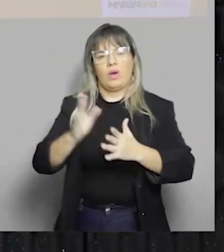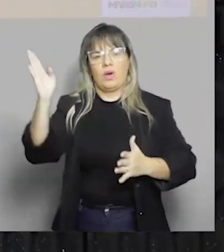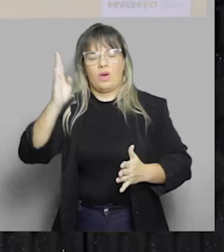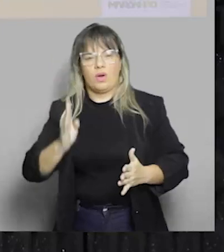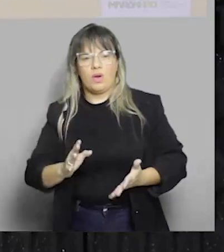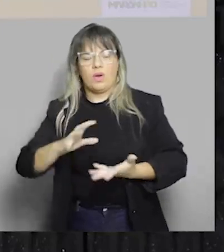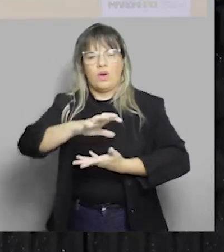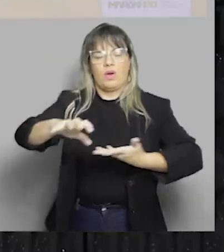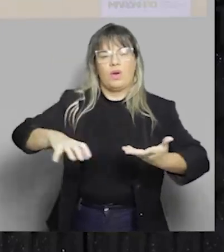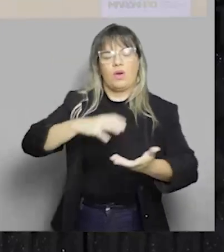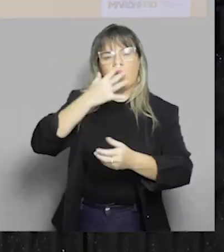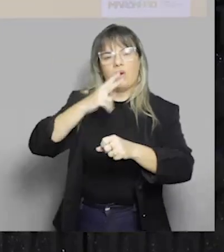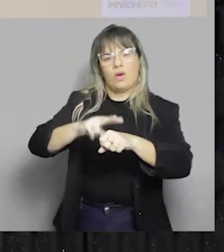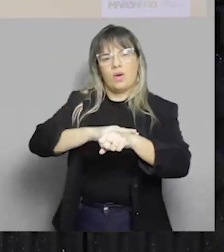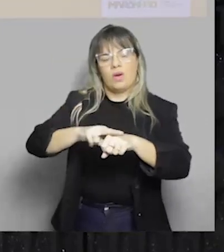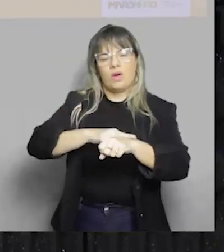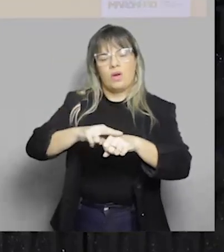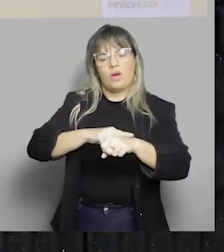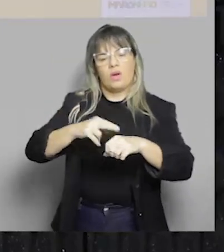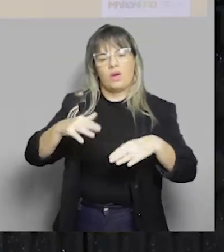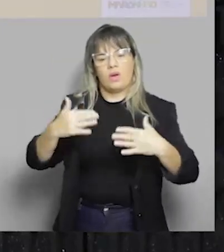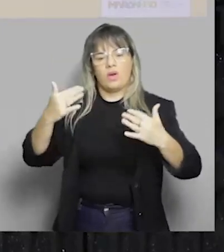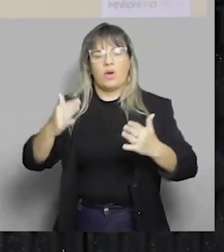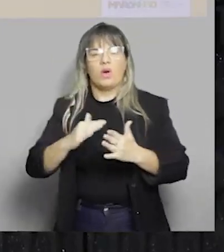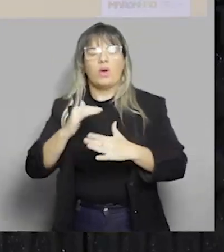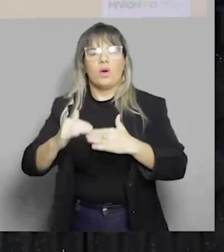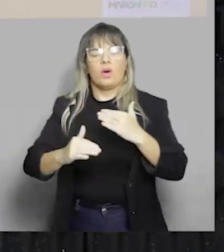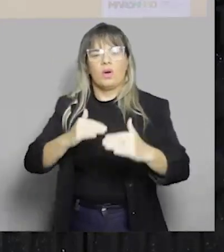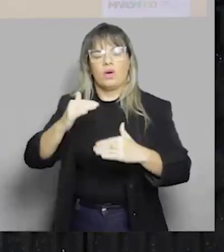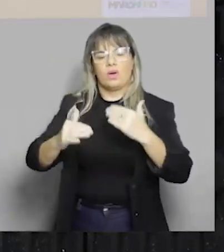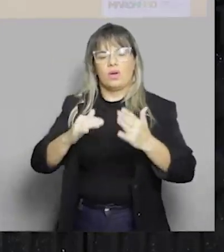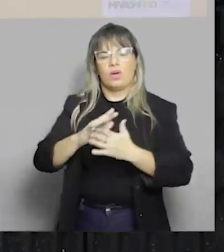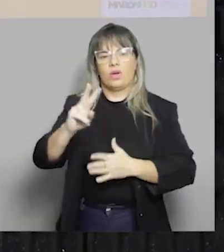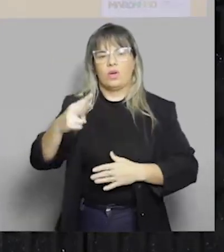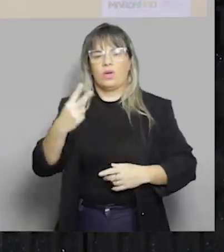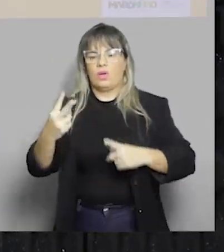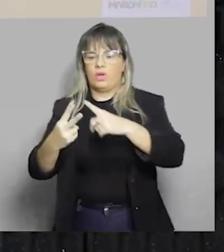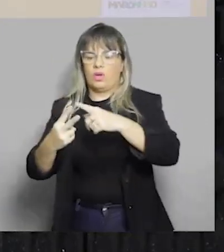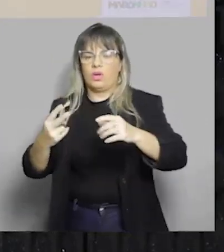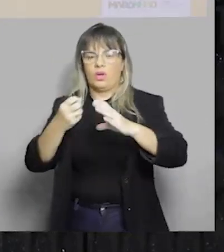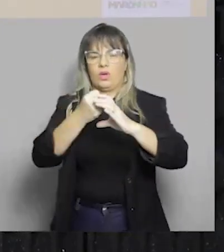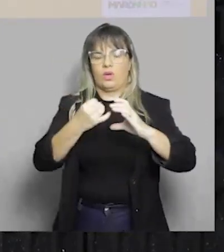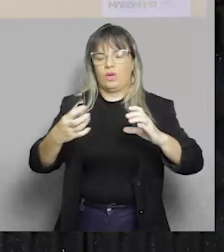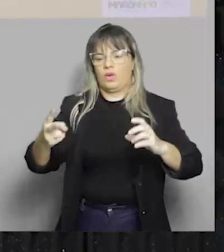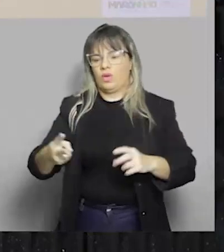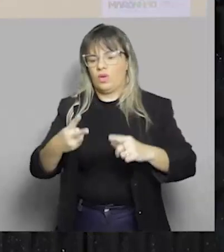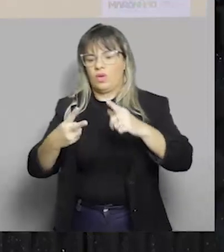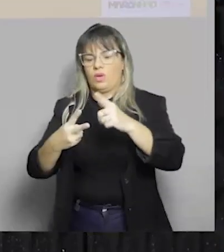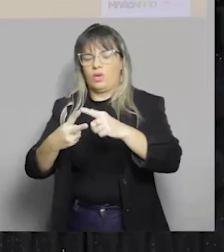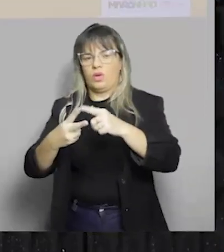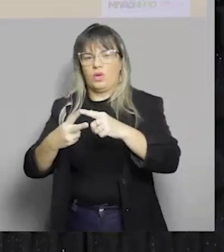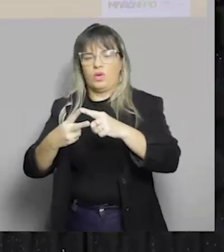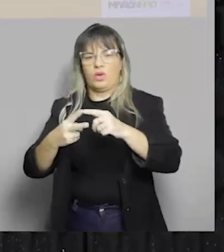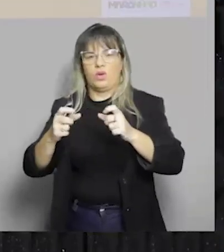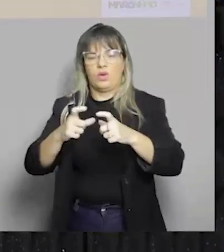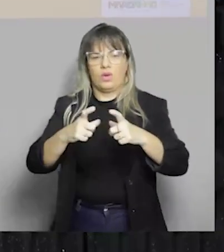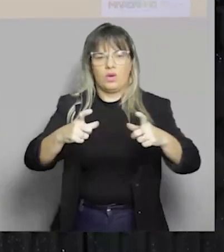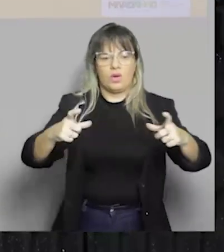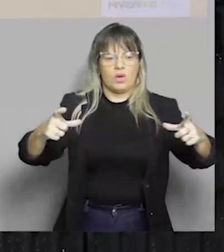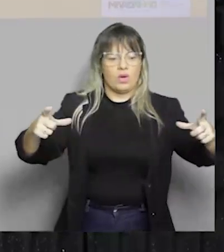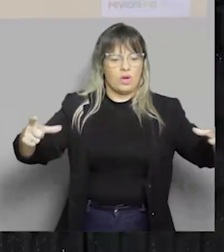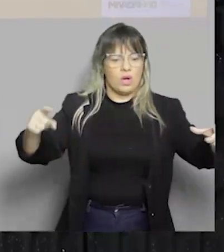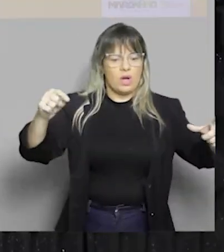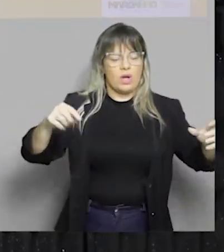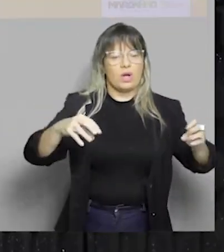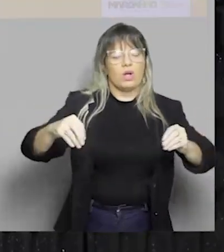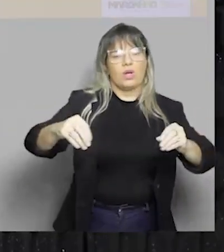e se intensifica, ela se intensifica também duas características. A expansão dos latifúndios, que são grandes propriedades